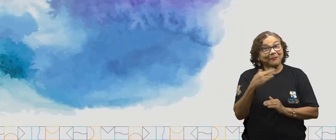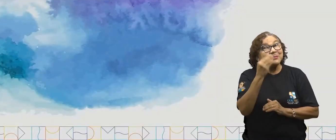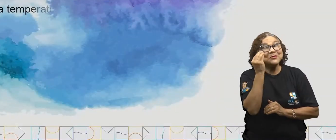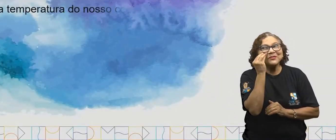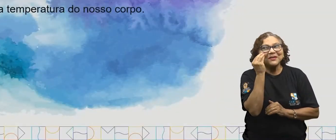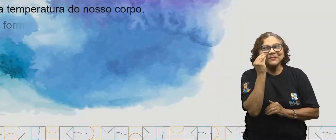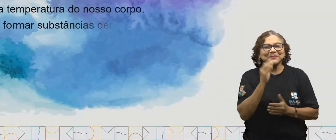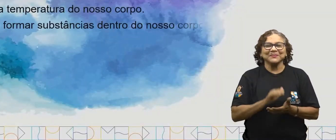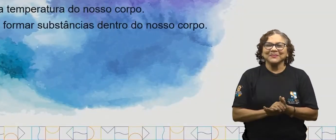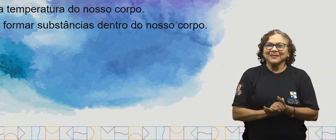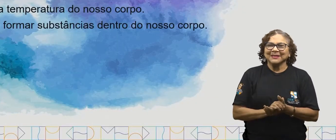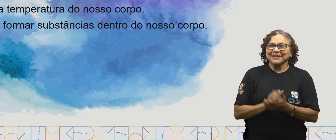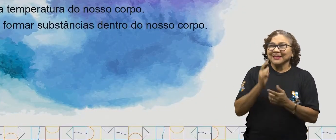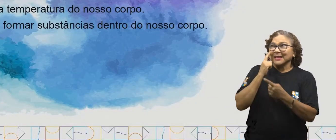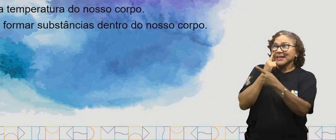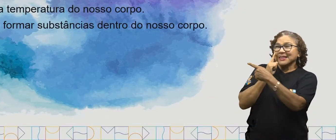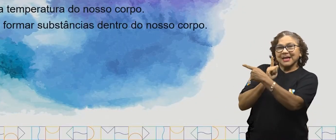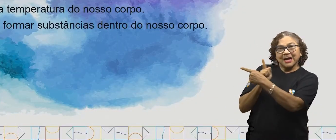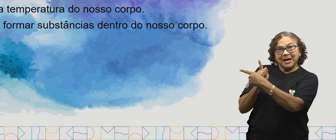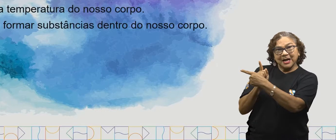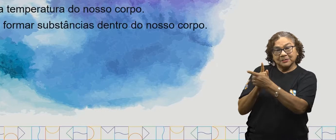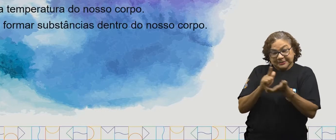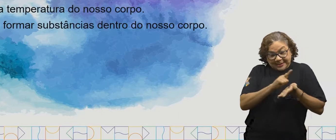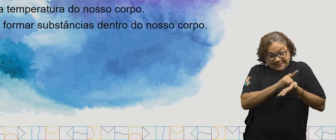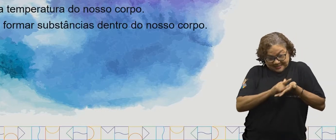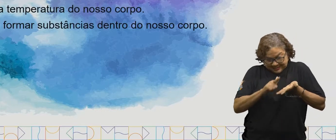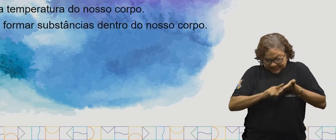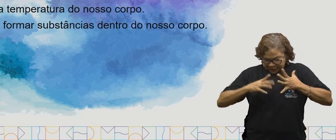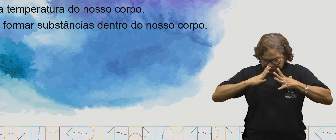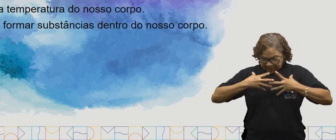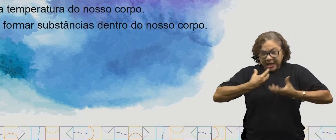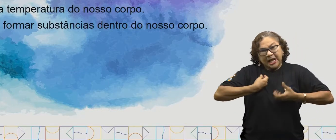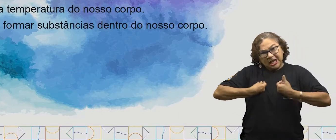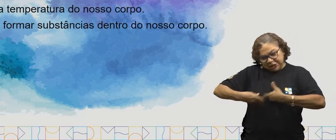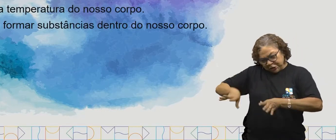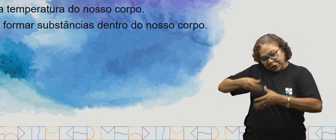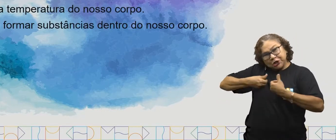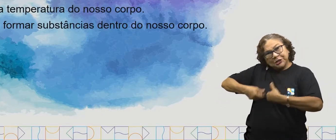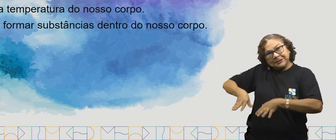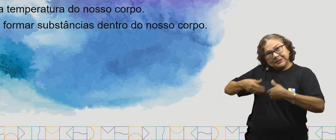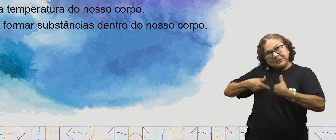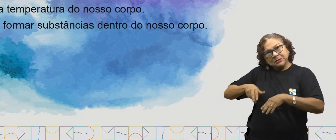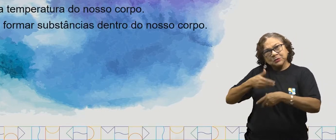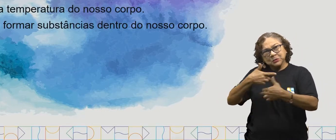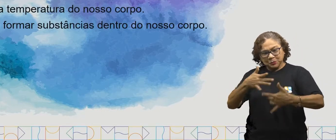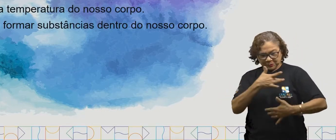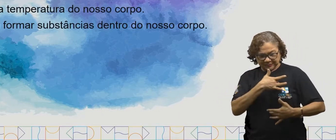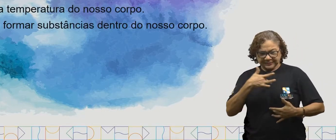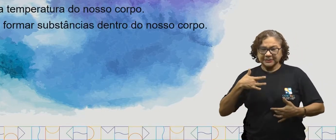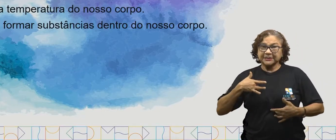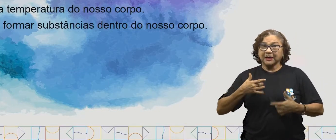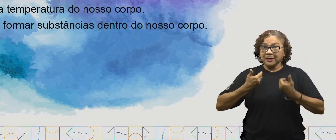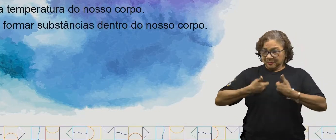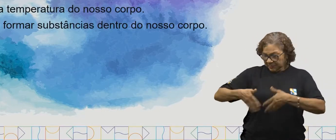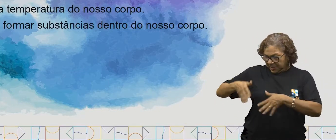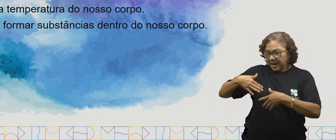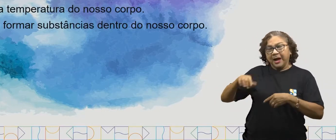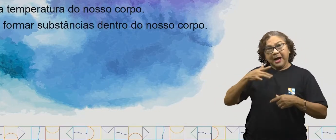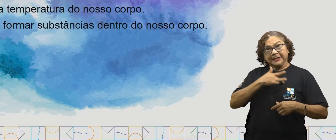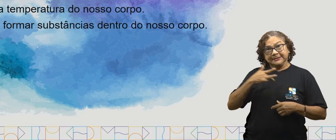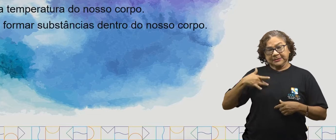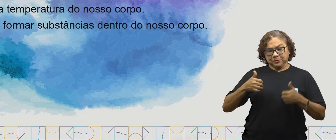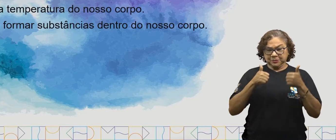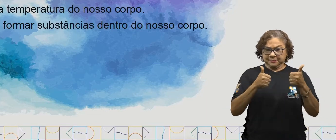A água ajuda a eliminar do nosso corpo substâncias que podem fazer mal. Ela também regula a temperatura do nosso